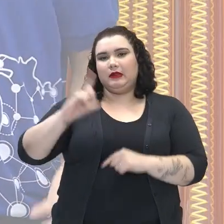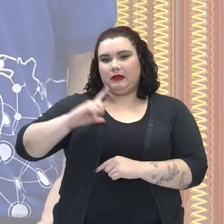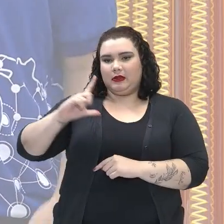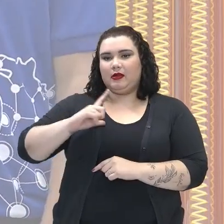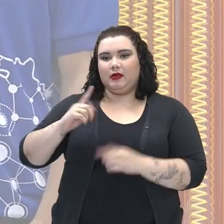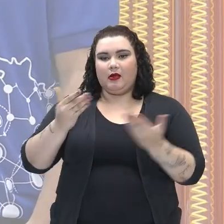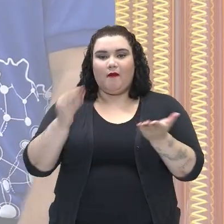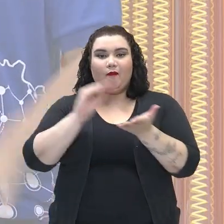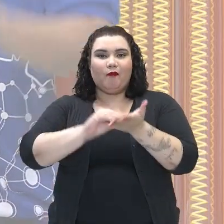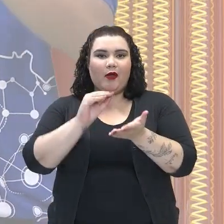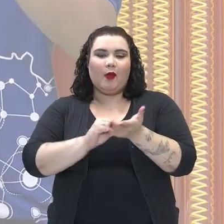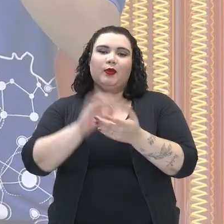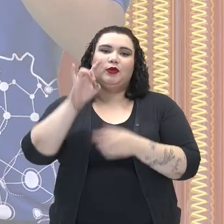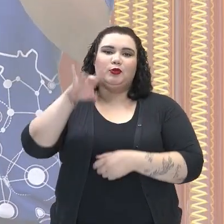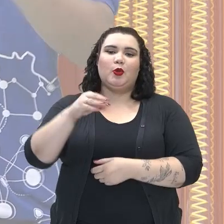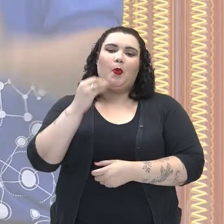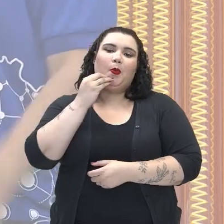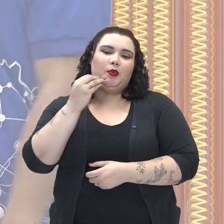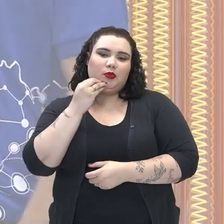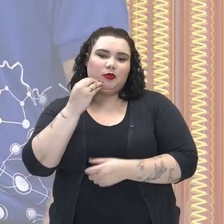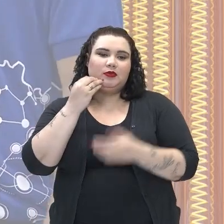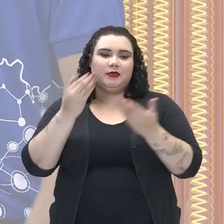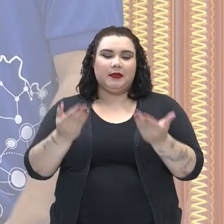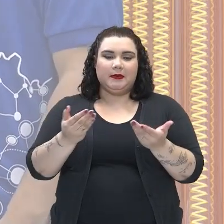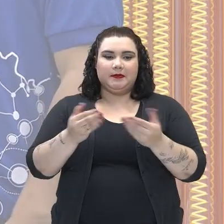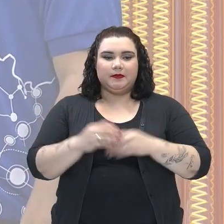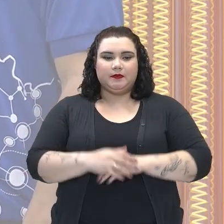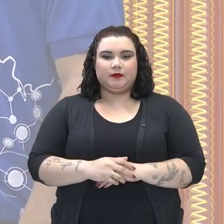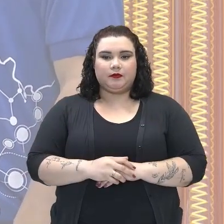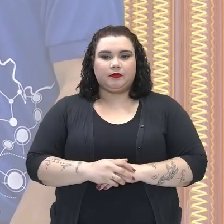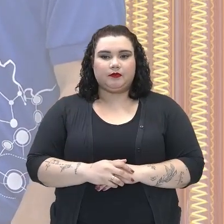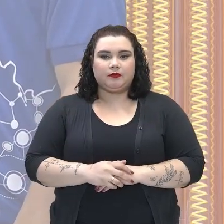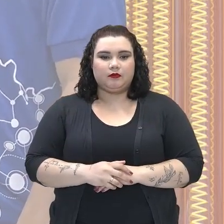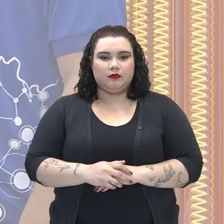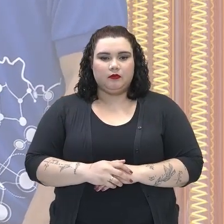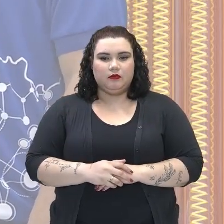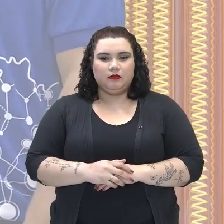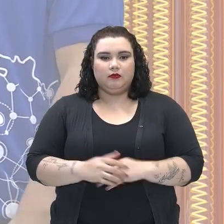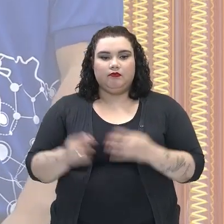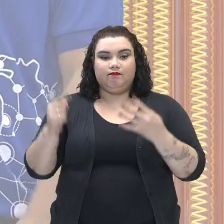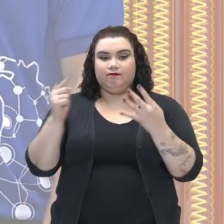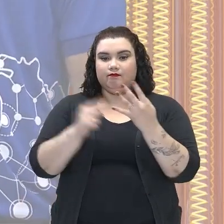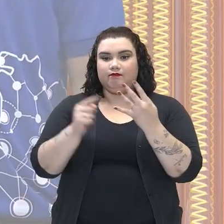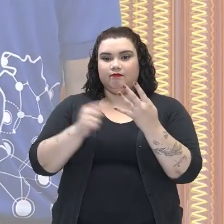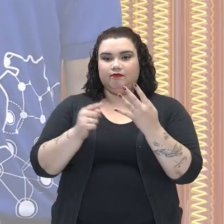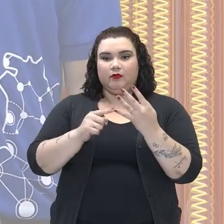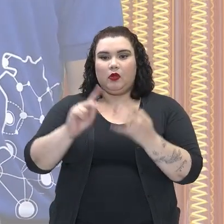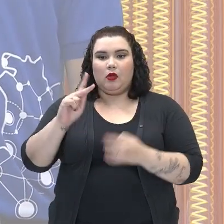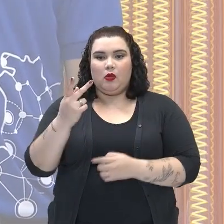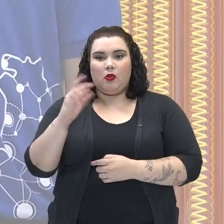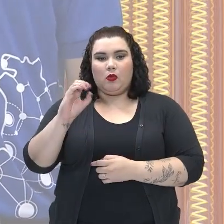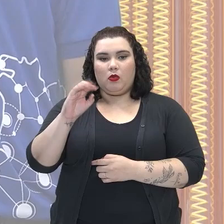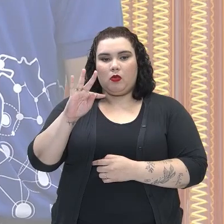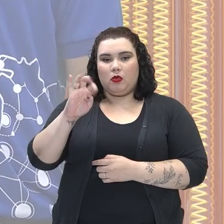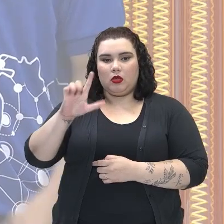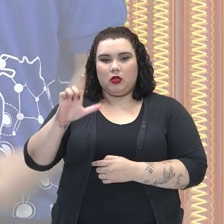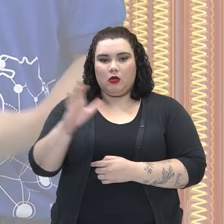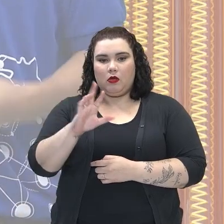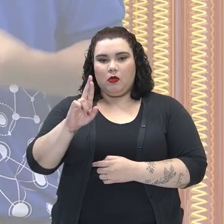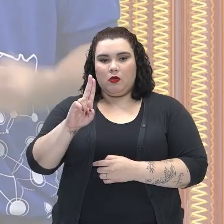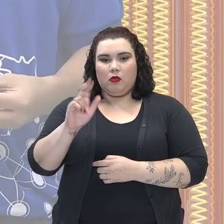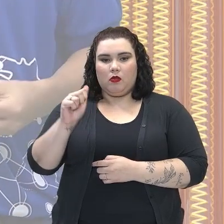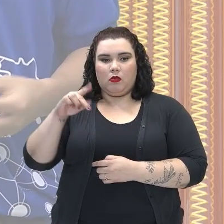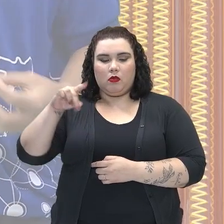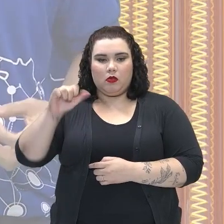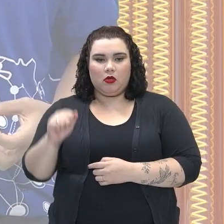falta mesmo é oportunidade, né? O filme, a mensagem dele é essa. Esse filme aqui, gente, Hotel Ruanda, é um filme mais violento, um filme mais pesado, que trata